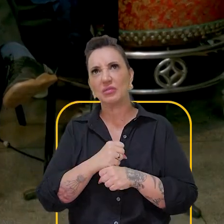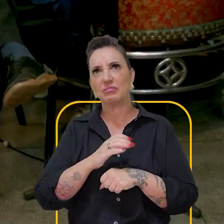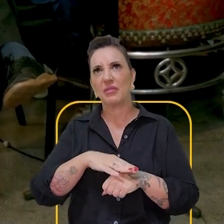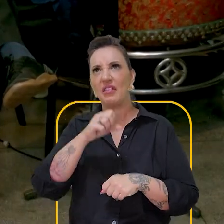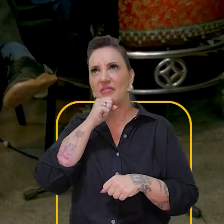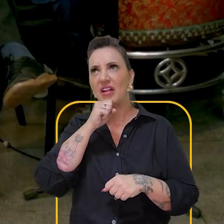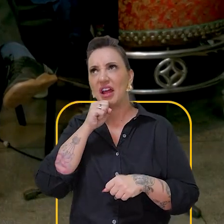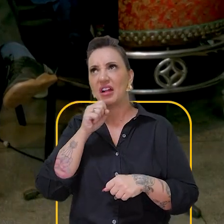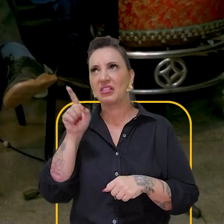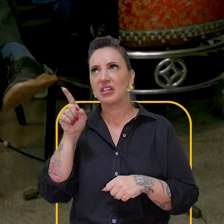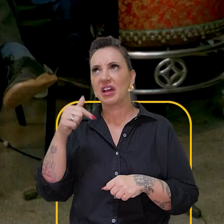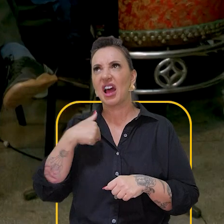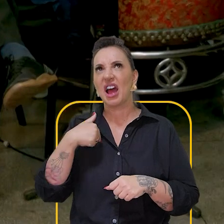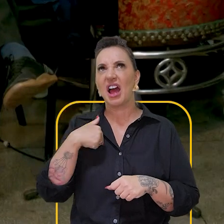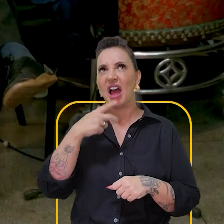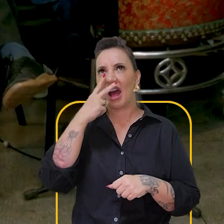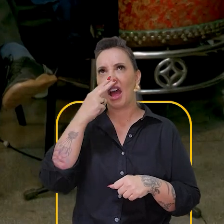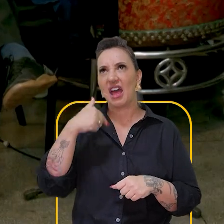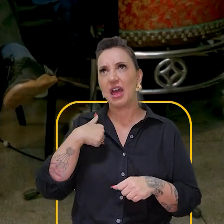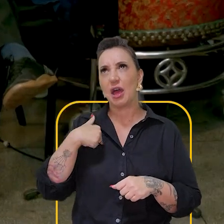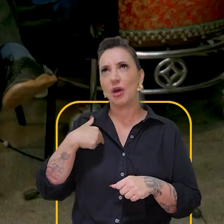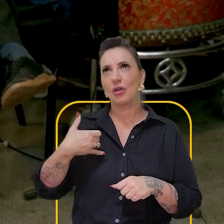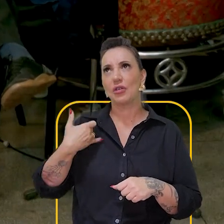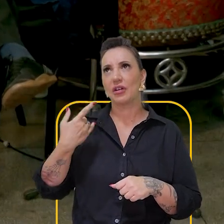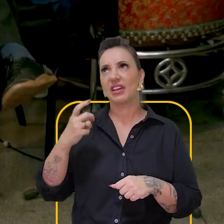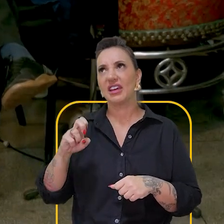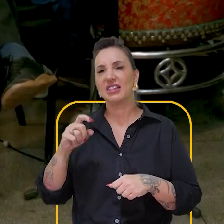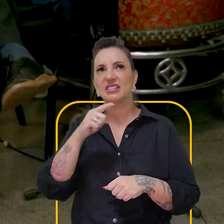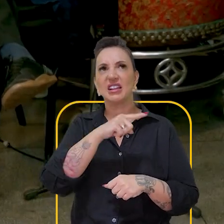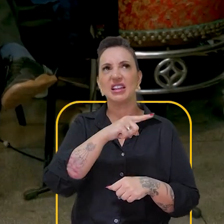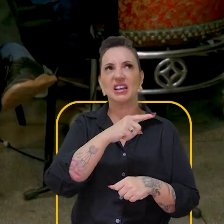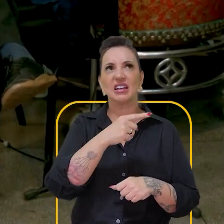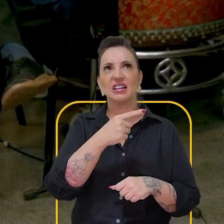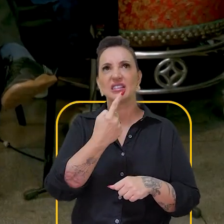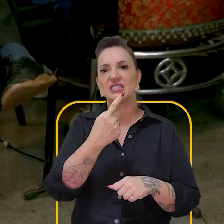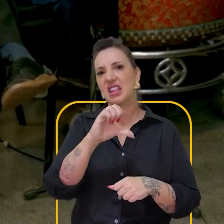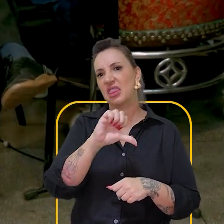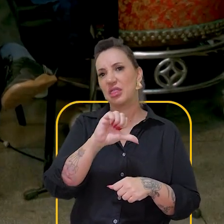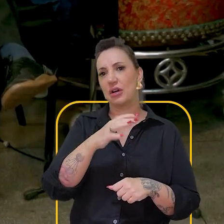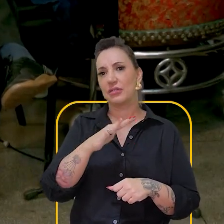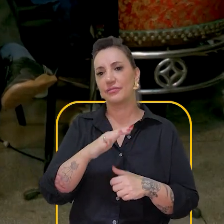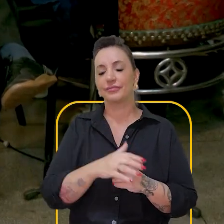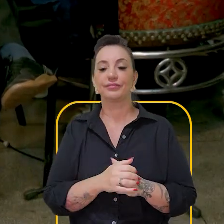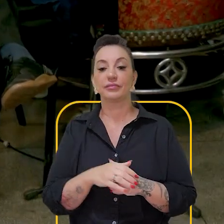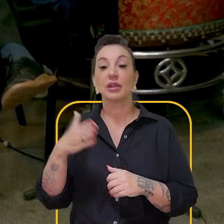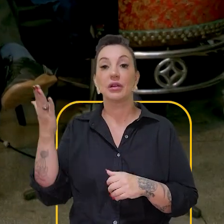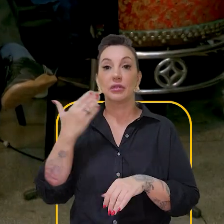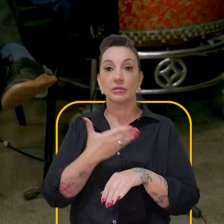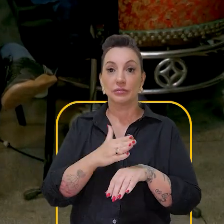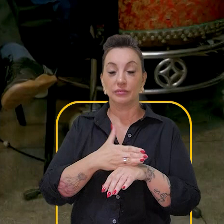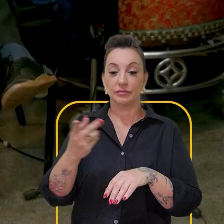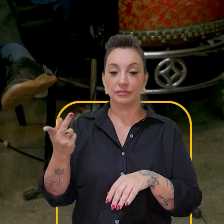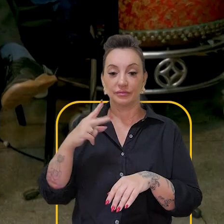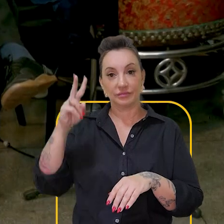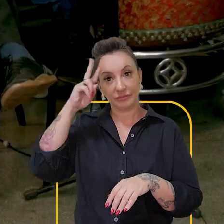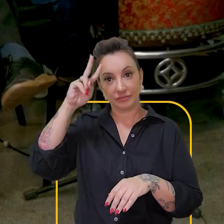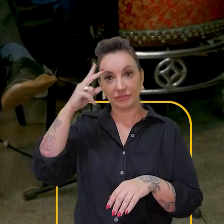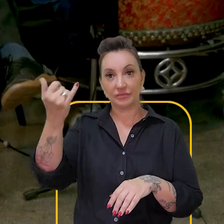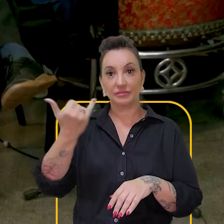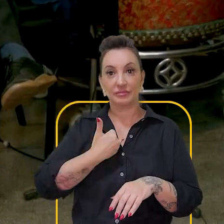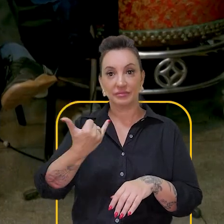começou a treinar com ele as histórias que ele contava de luta que ele tinha brigado não sei onde então ele contava e a gente achava aquilo